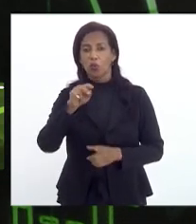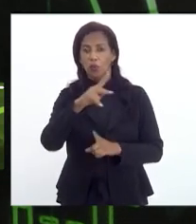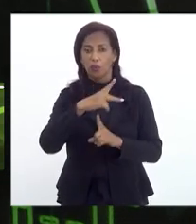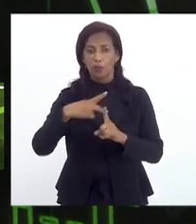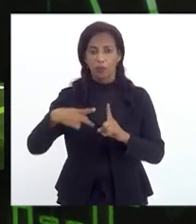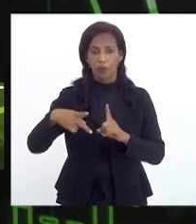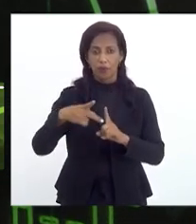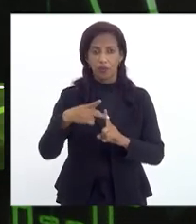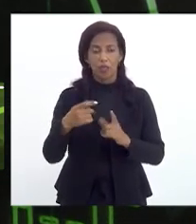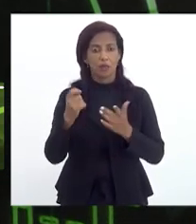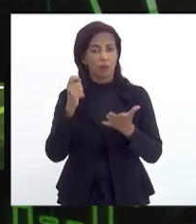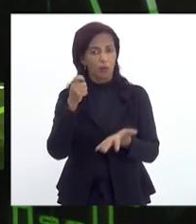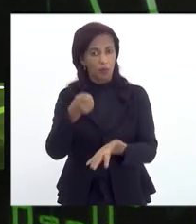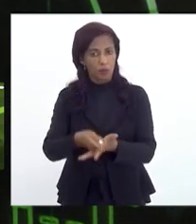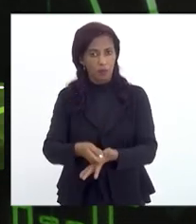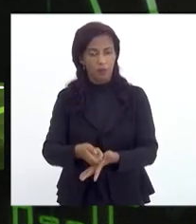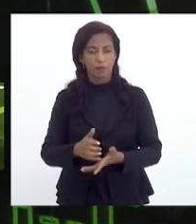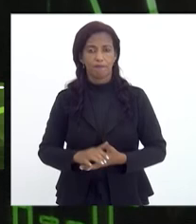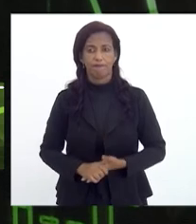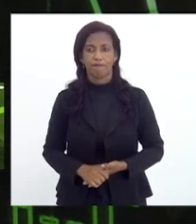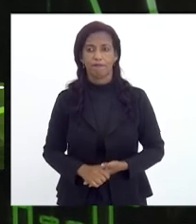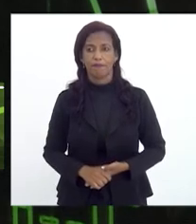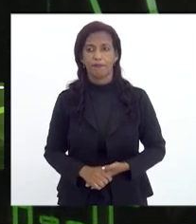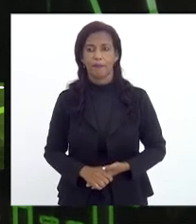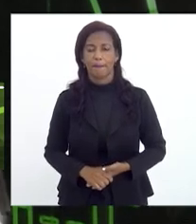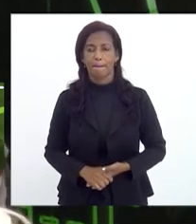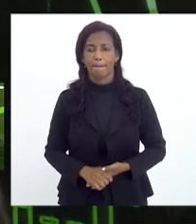Para que possa pagar Então